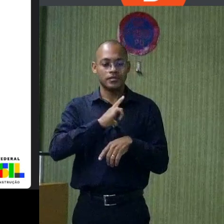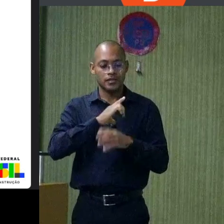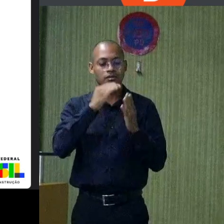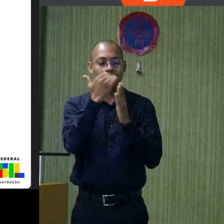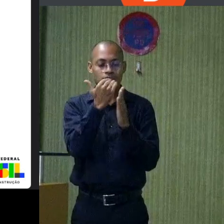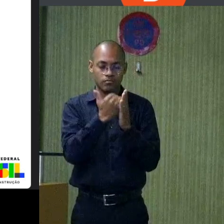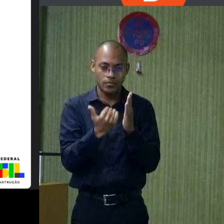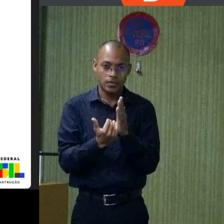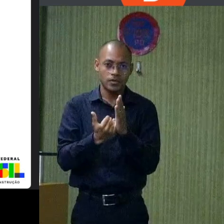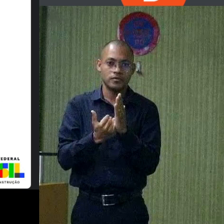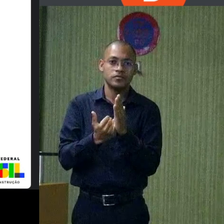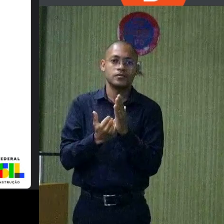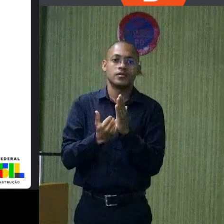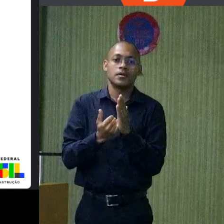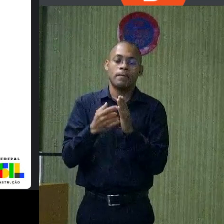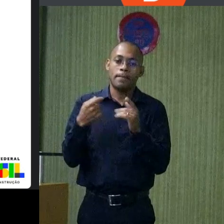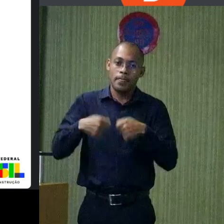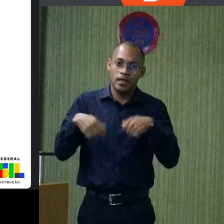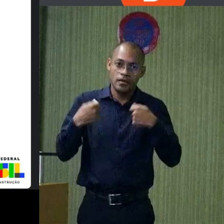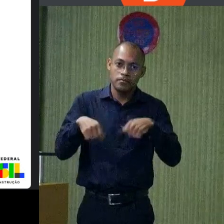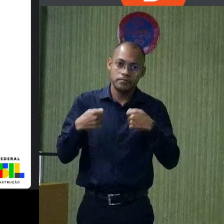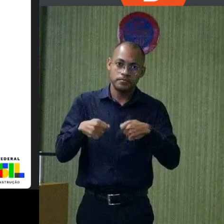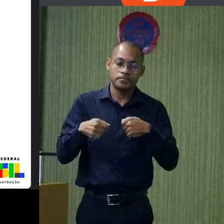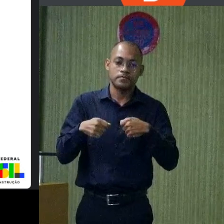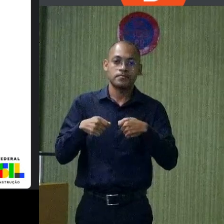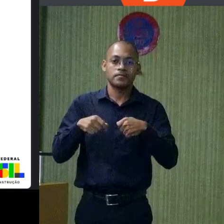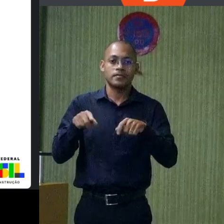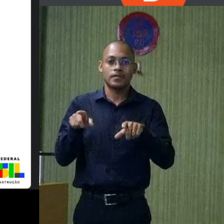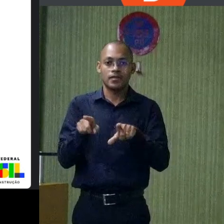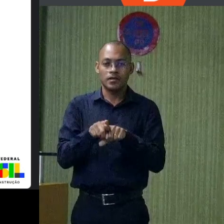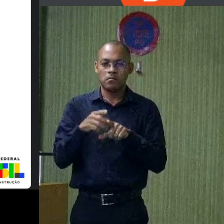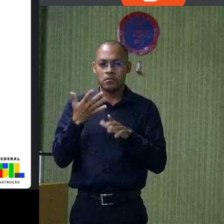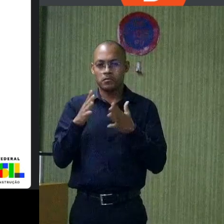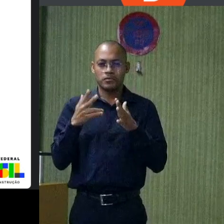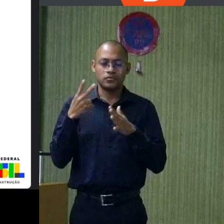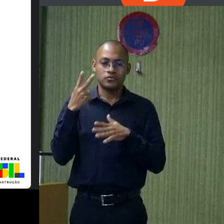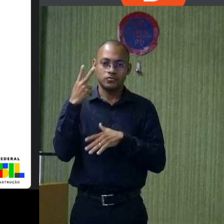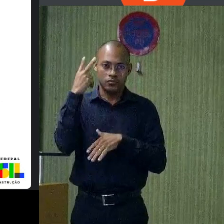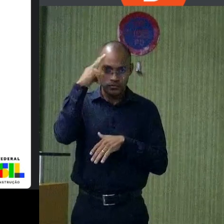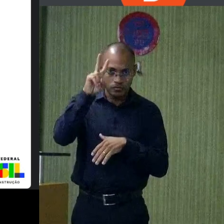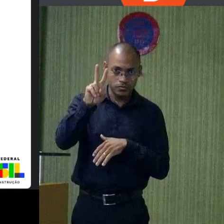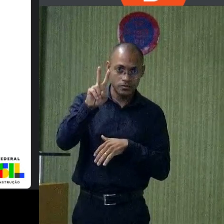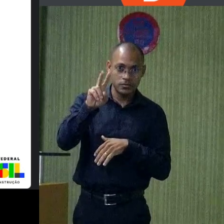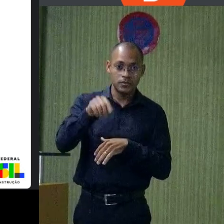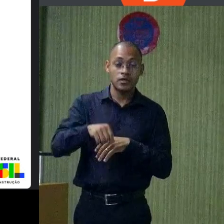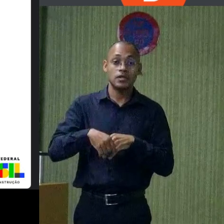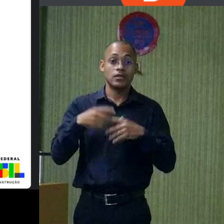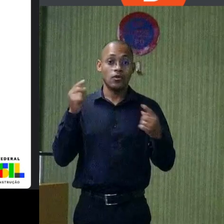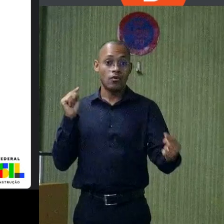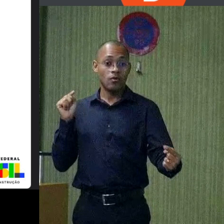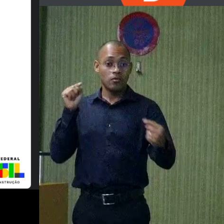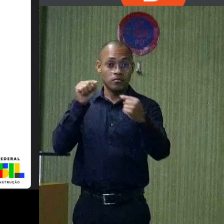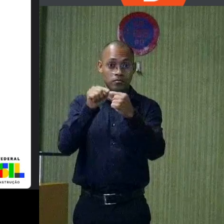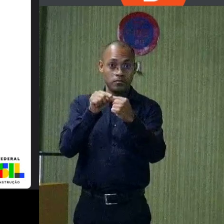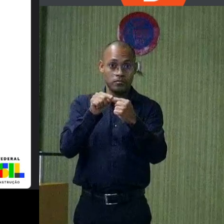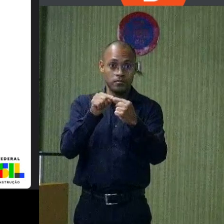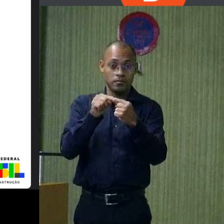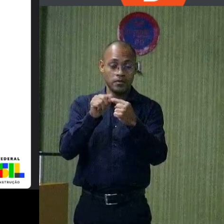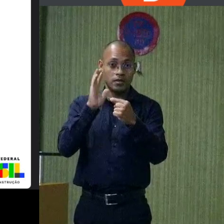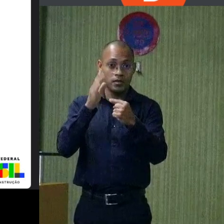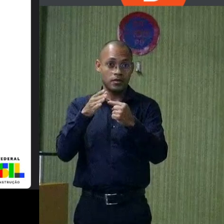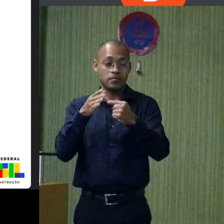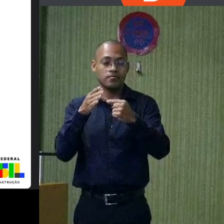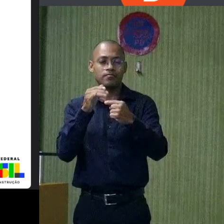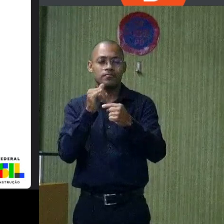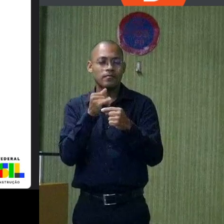então haveria que ser definido para os 12 meses as metas previstas no anexo elas poderão ser revisadas